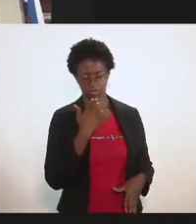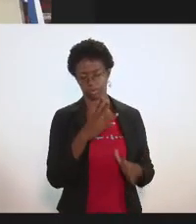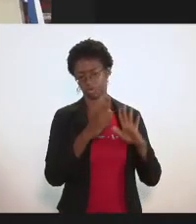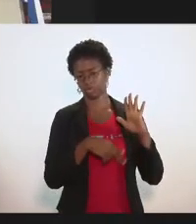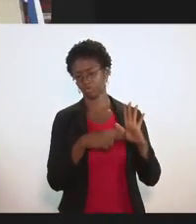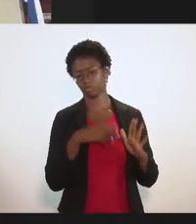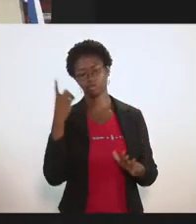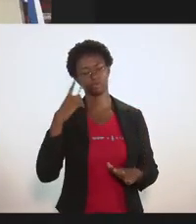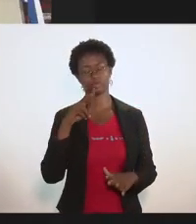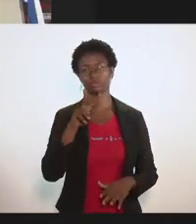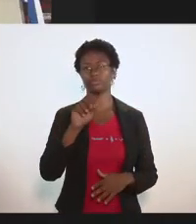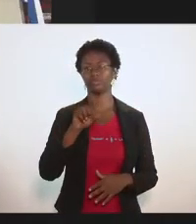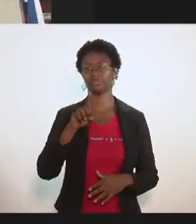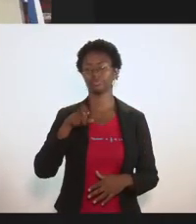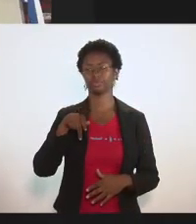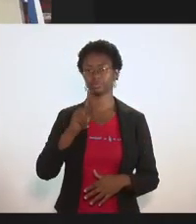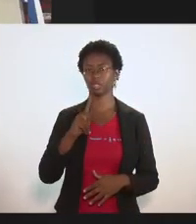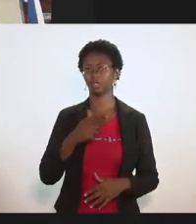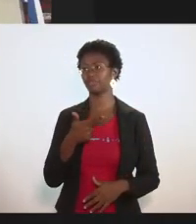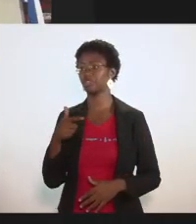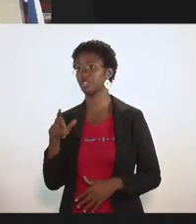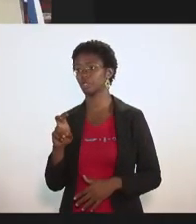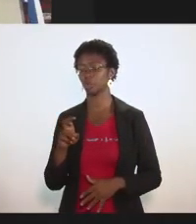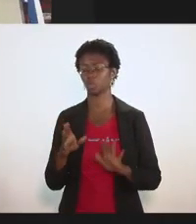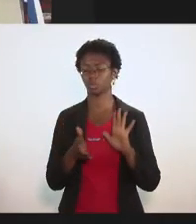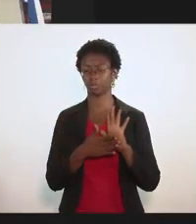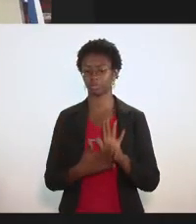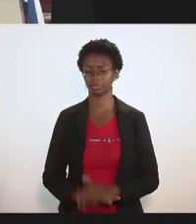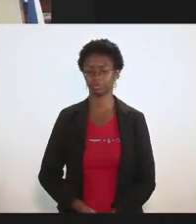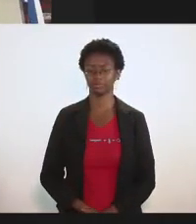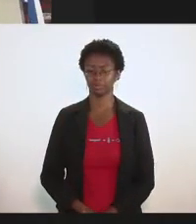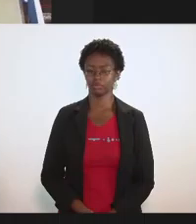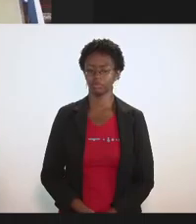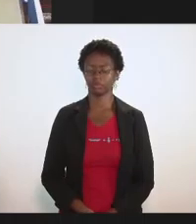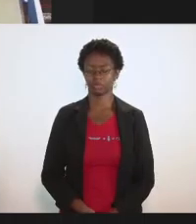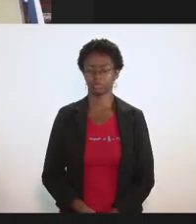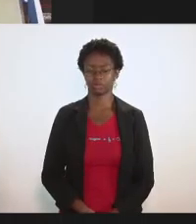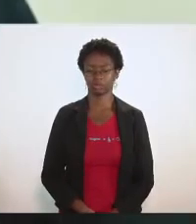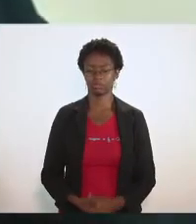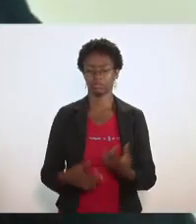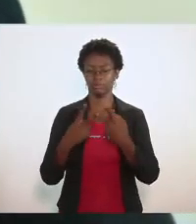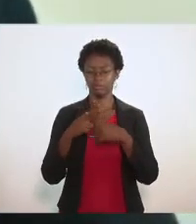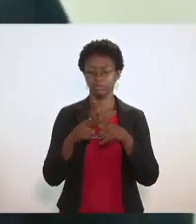este parecer e vai trazer o parecer dele ou uma opinião baseada no